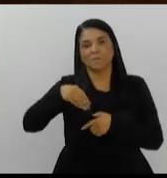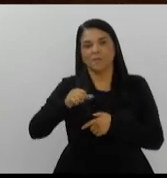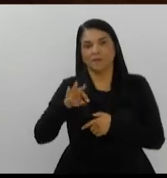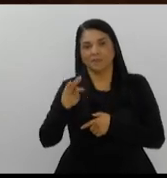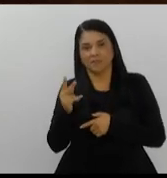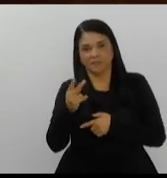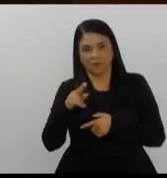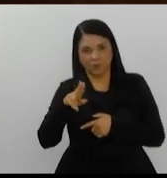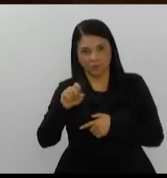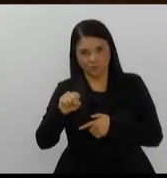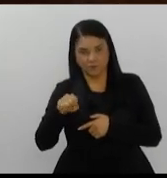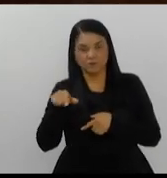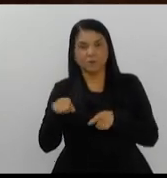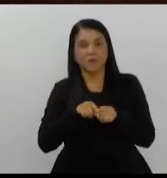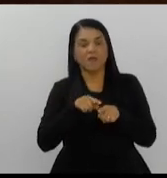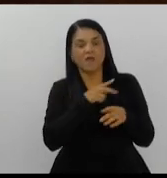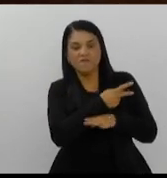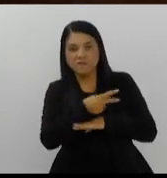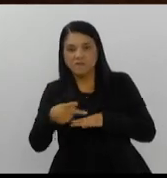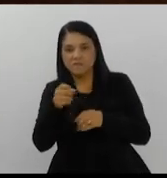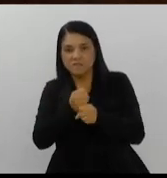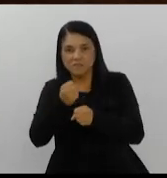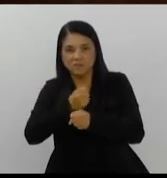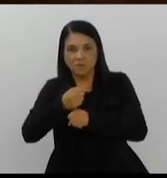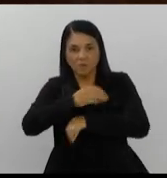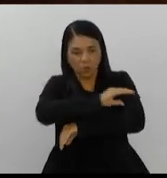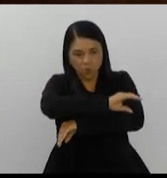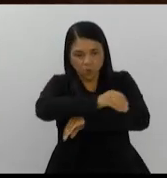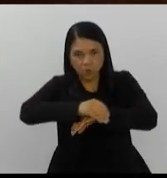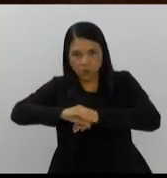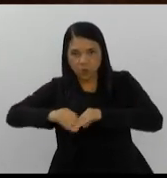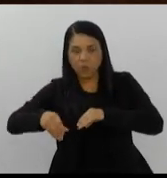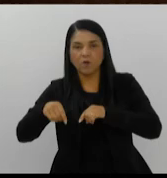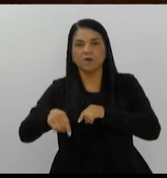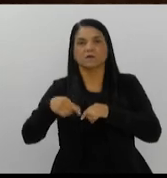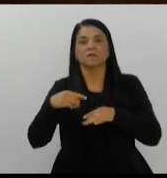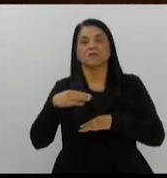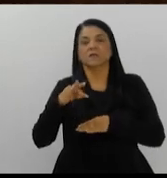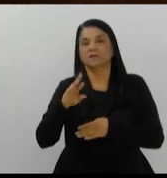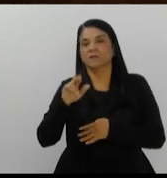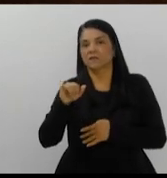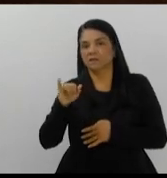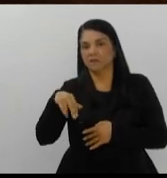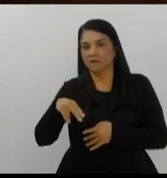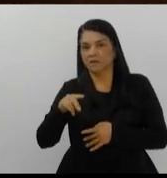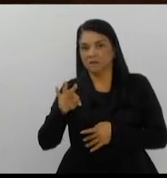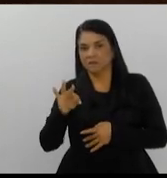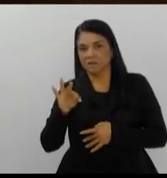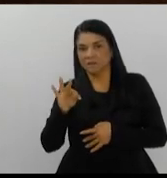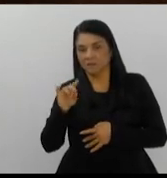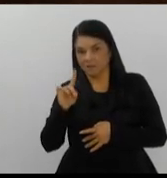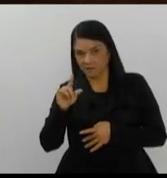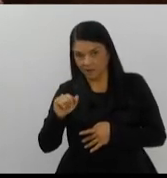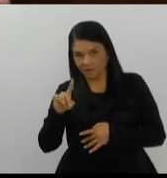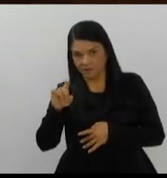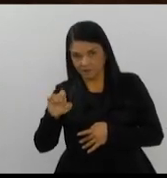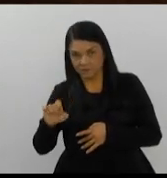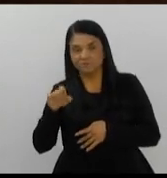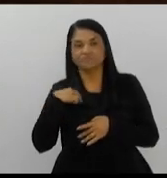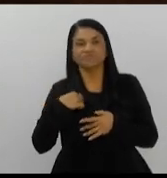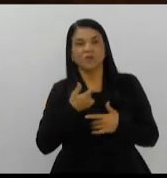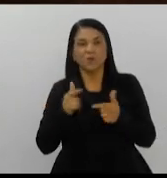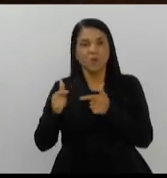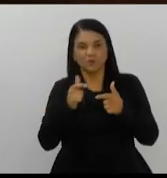a visita das obras de saneamento básico de Trindade e outras coisas mais. E eu fico muito